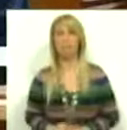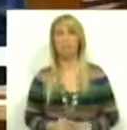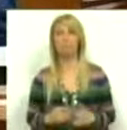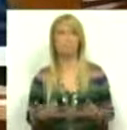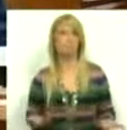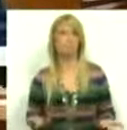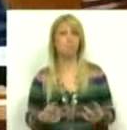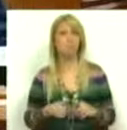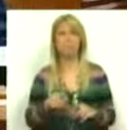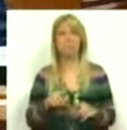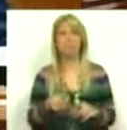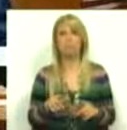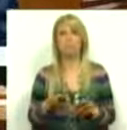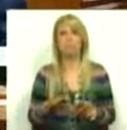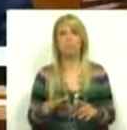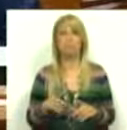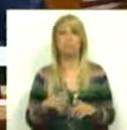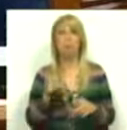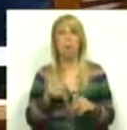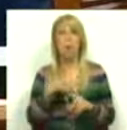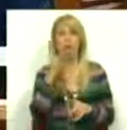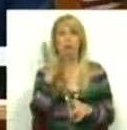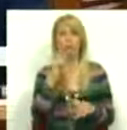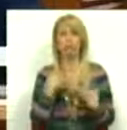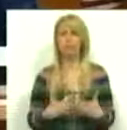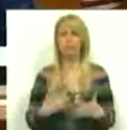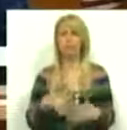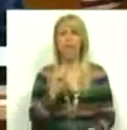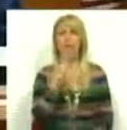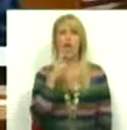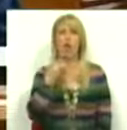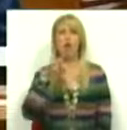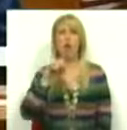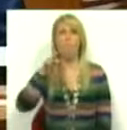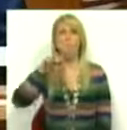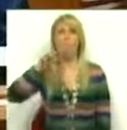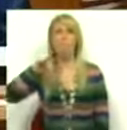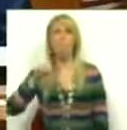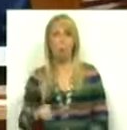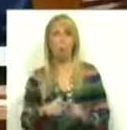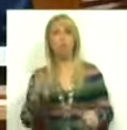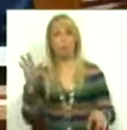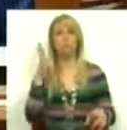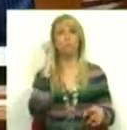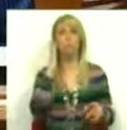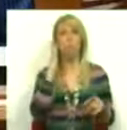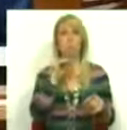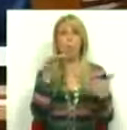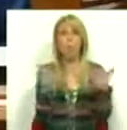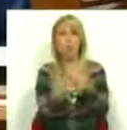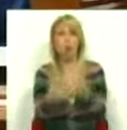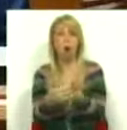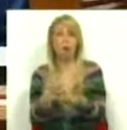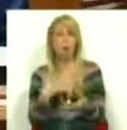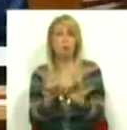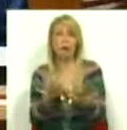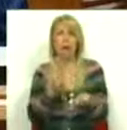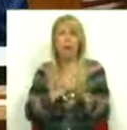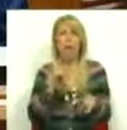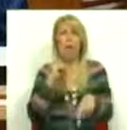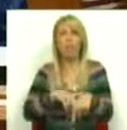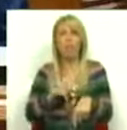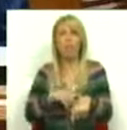Cito dados da insuspeita Euromomo, que conclui ainda que os excessos de mortalidade foram coincidentes em termos temporais com uma vaga de frio e